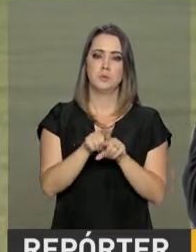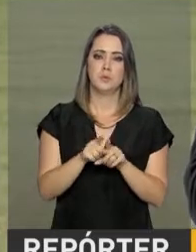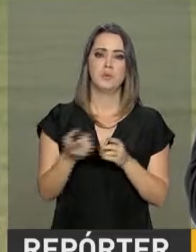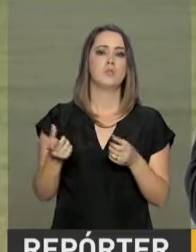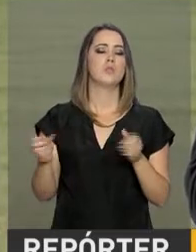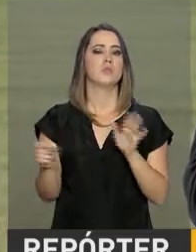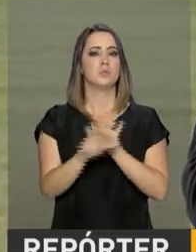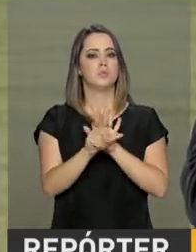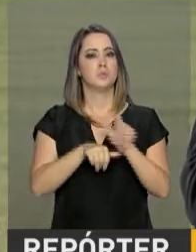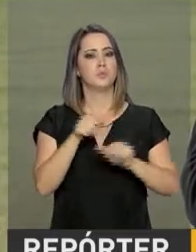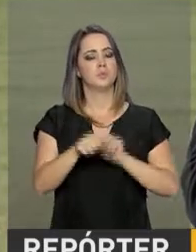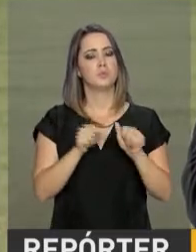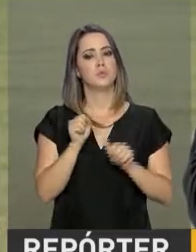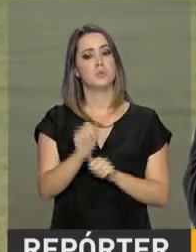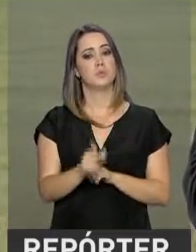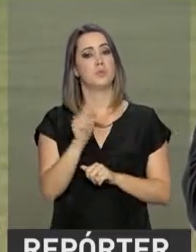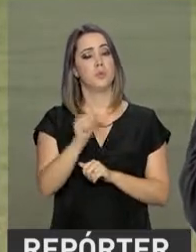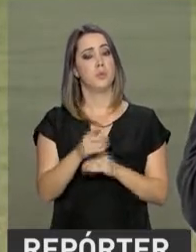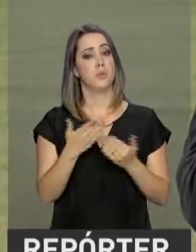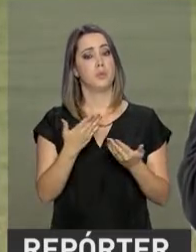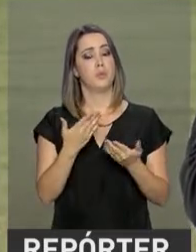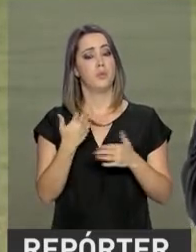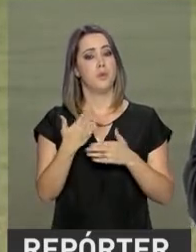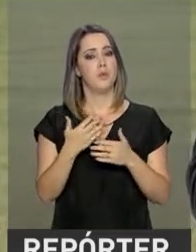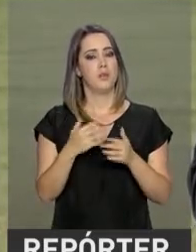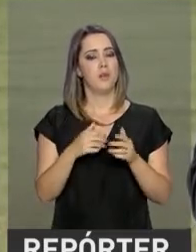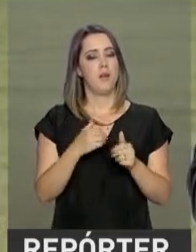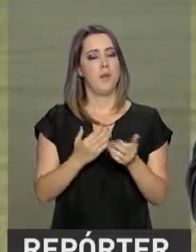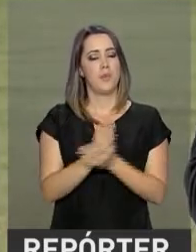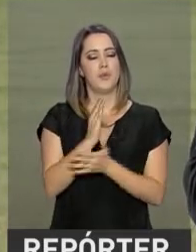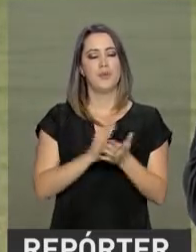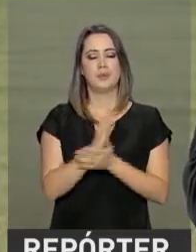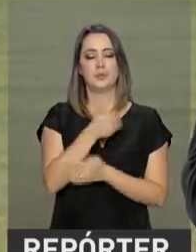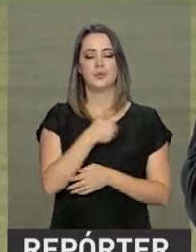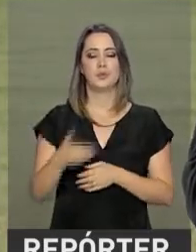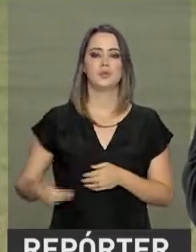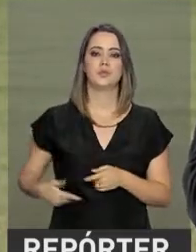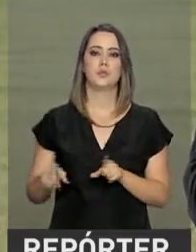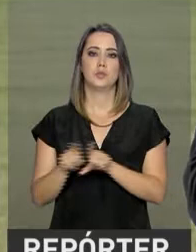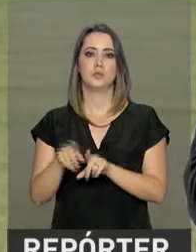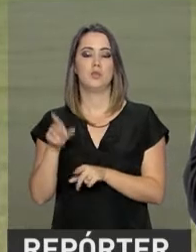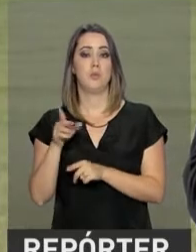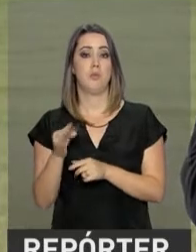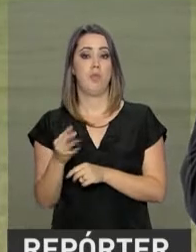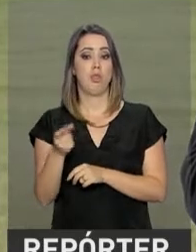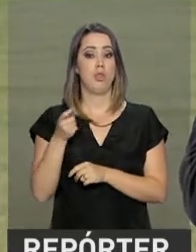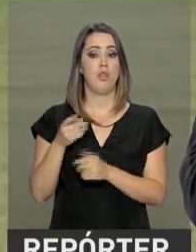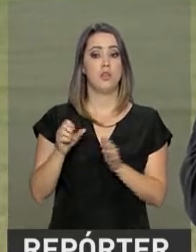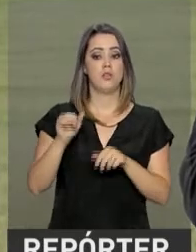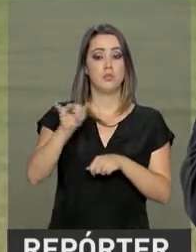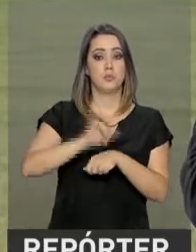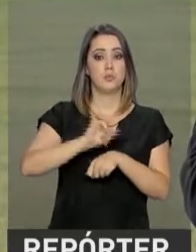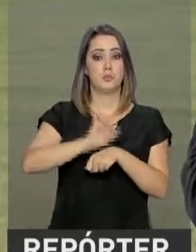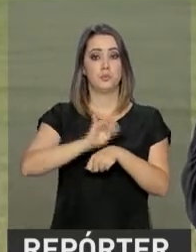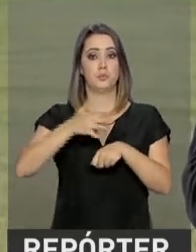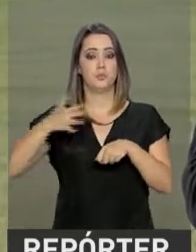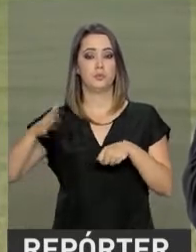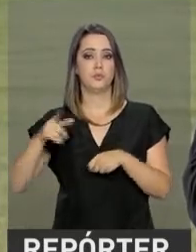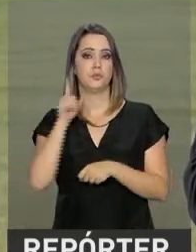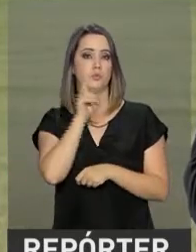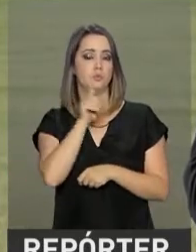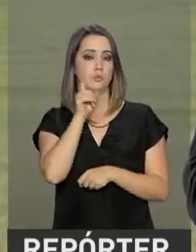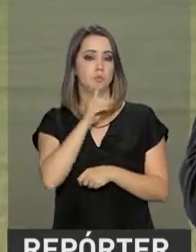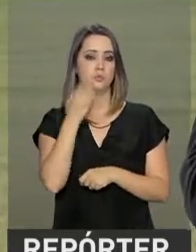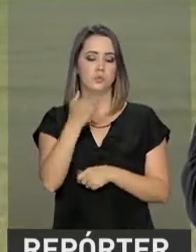reformas aprovadas durante o seu governo a taxação do aço brasileiro pelos estados unidos e o cenário político em ano